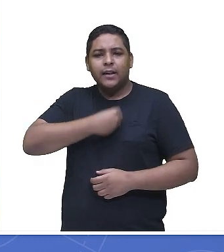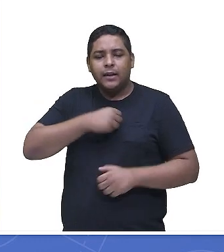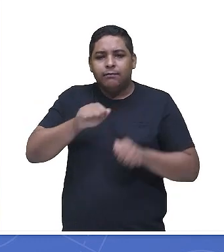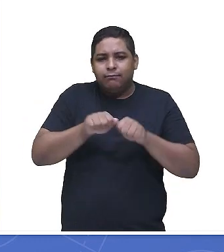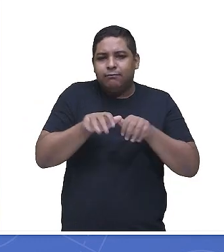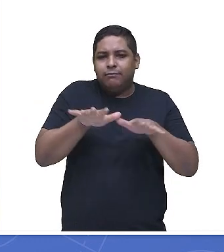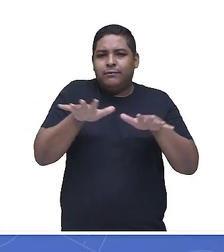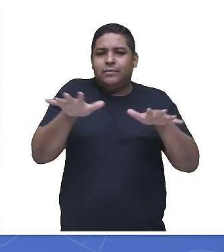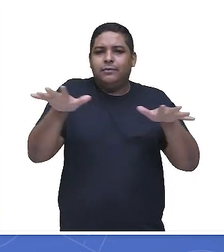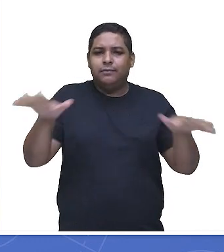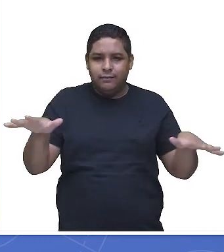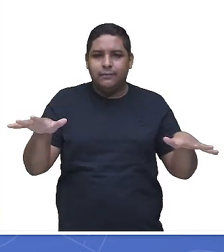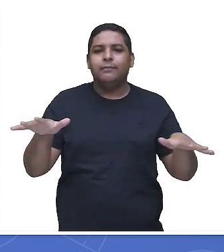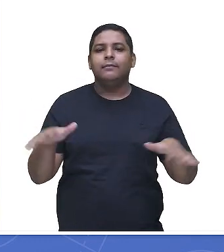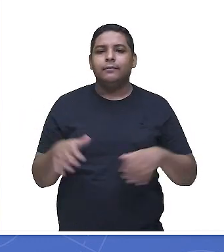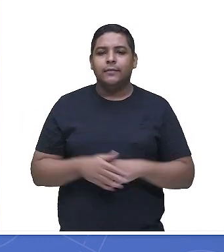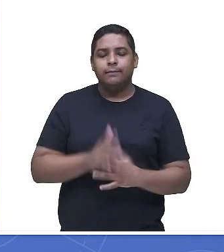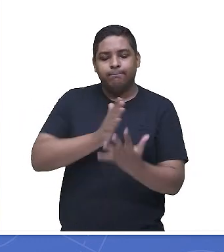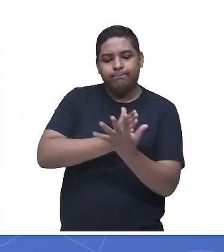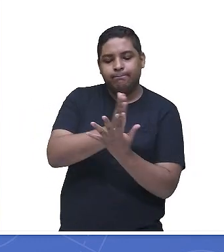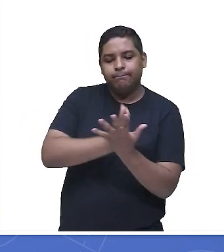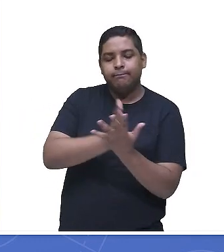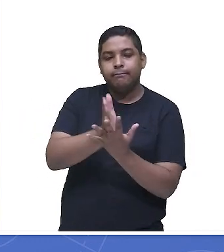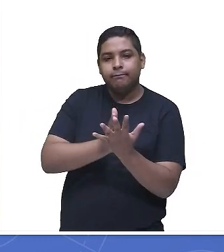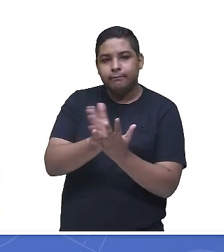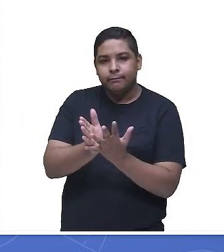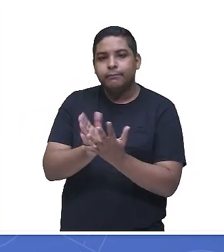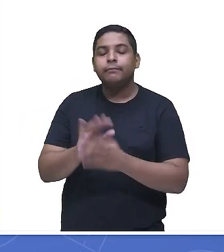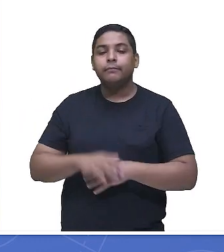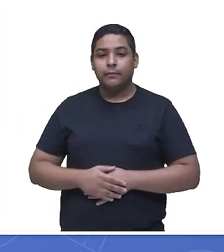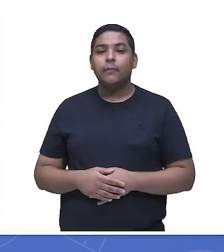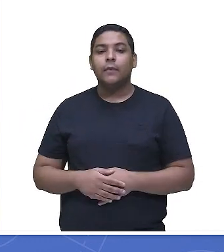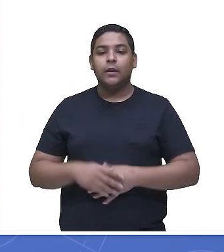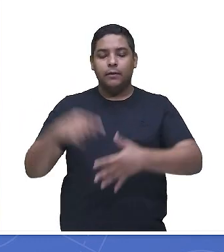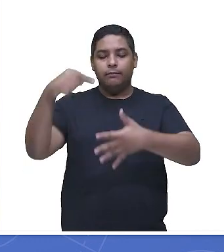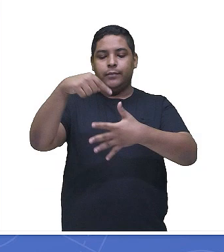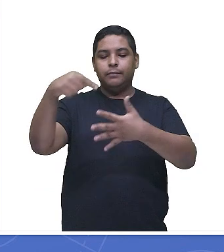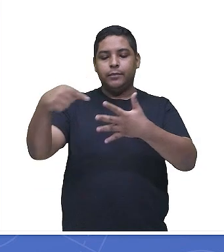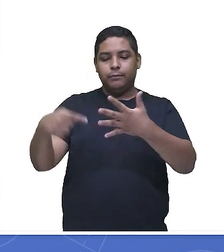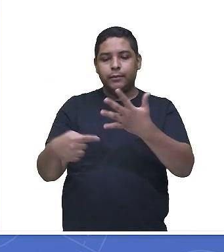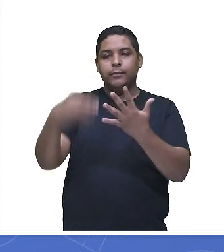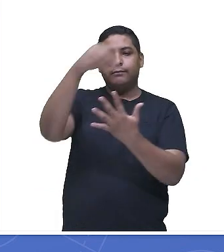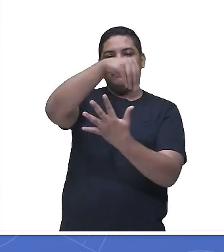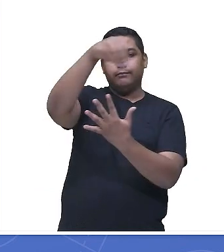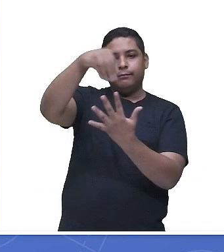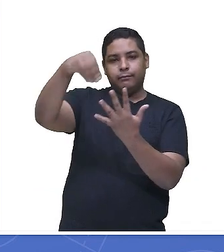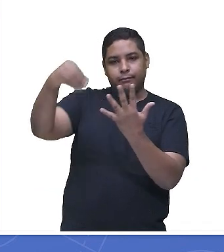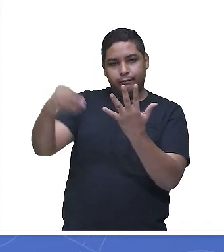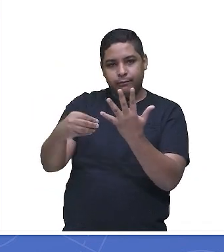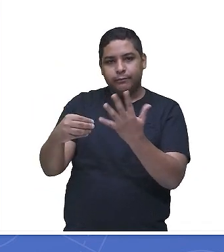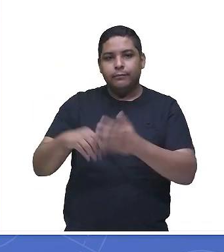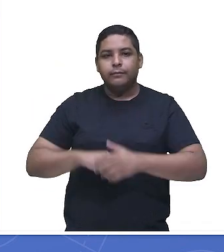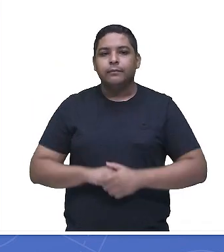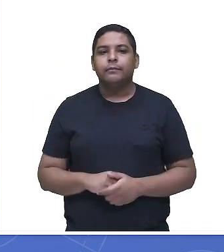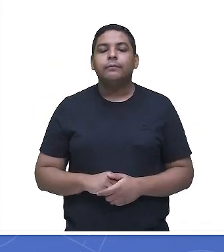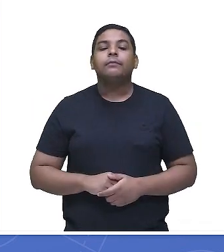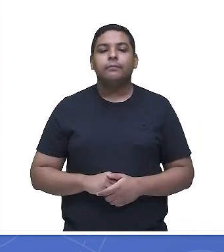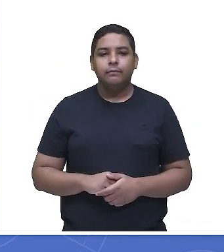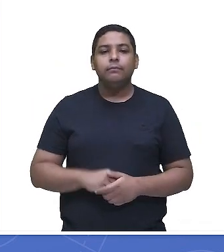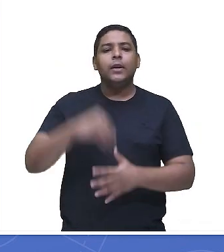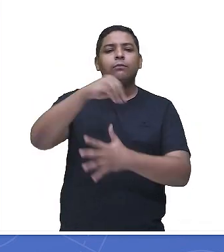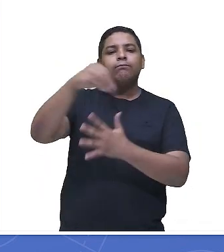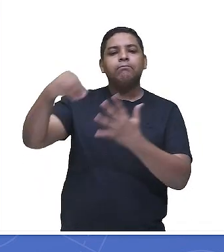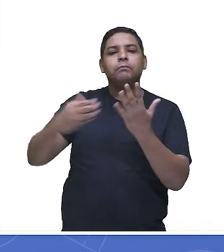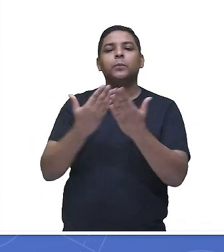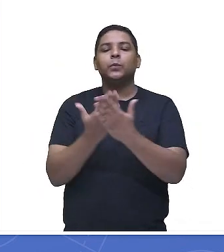amplo. E a biologia divide os seres vivos em 5 grupos, em 5 reinos. Vamos dar uma olhada na nossa próxima imagem. Olha aí, os reinos